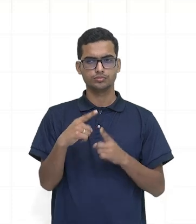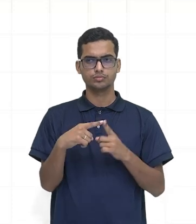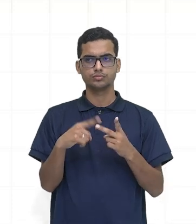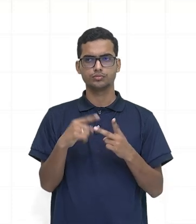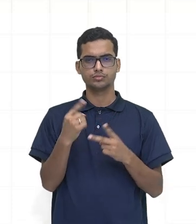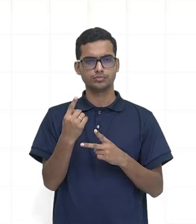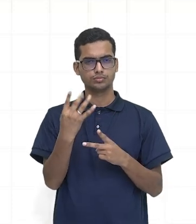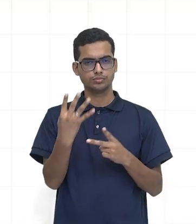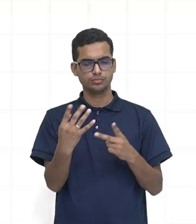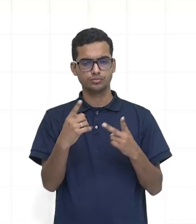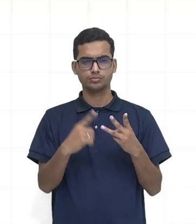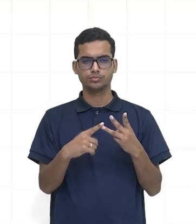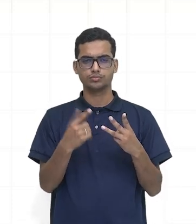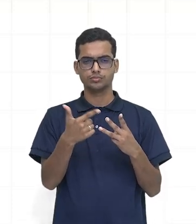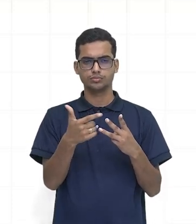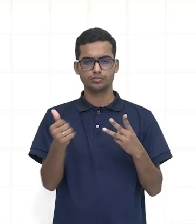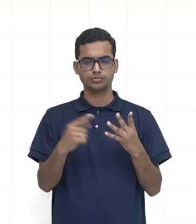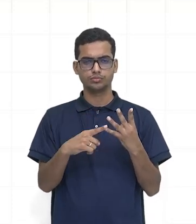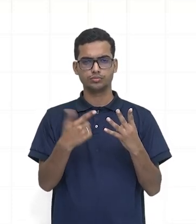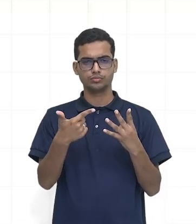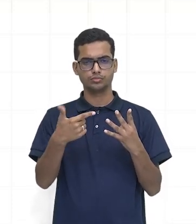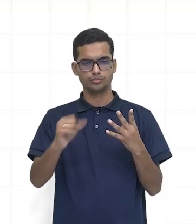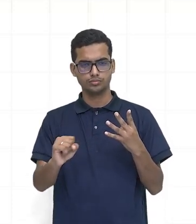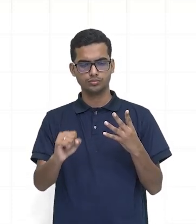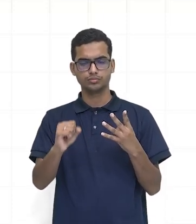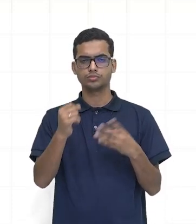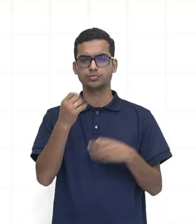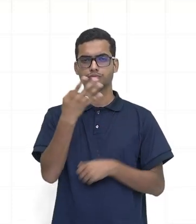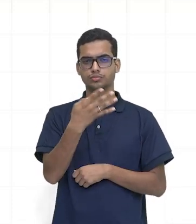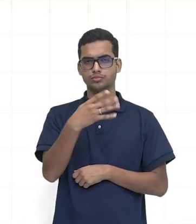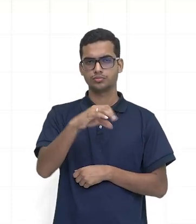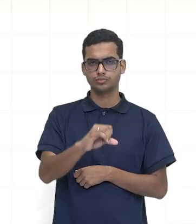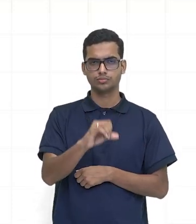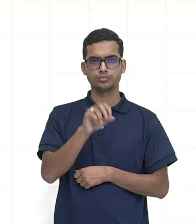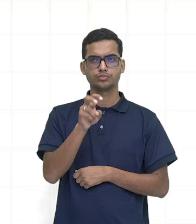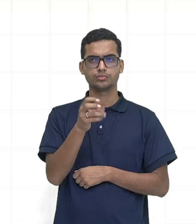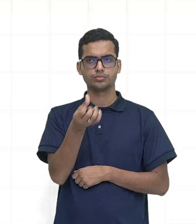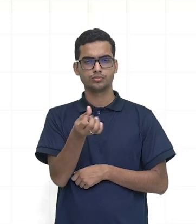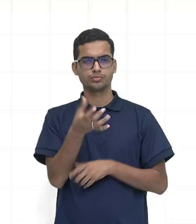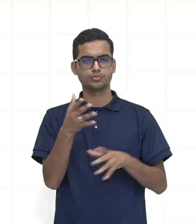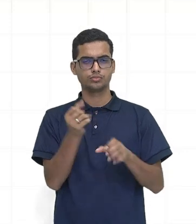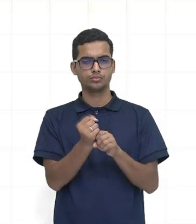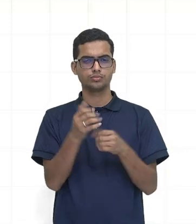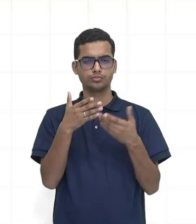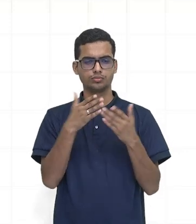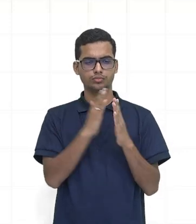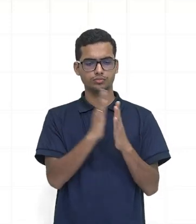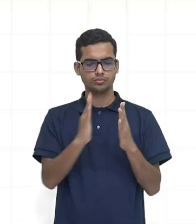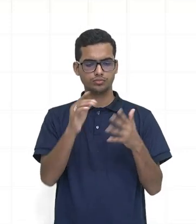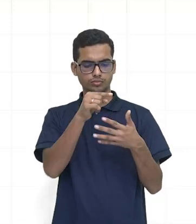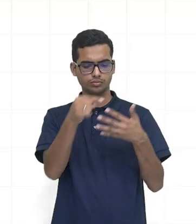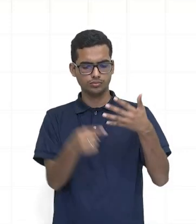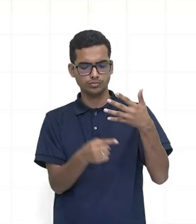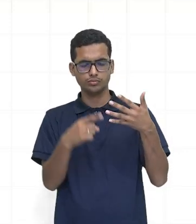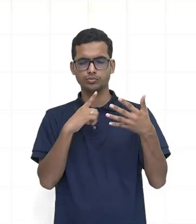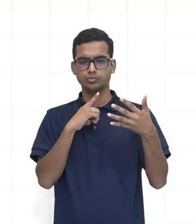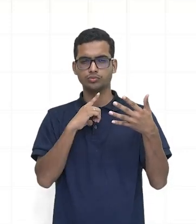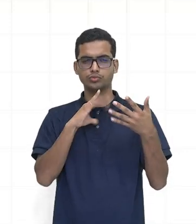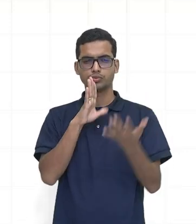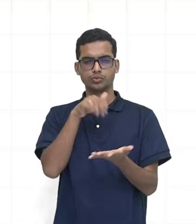35, 42, 49, 56 e o próximo vai ser